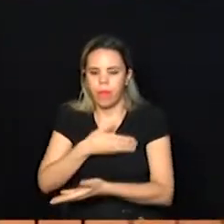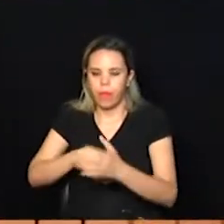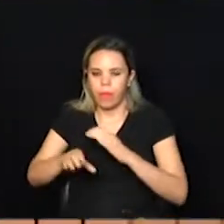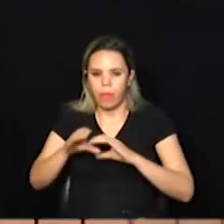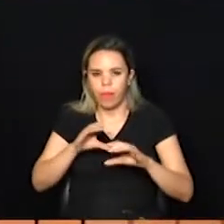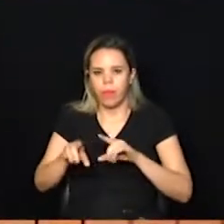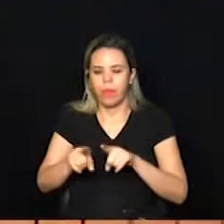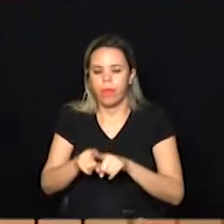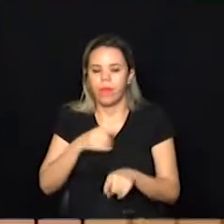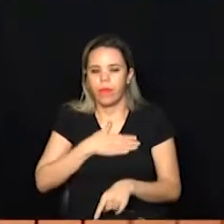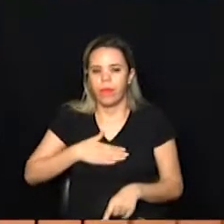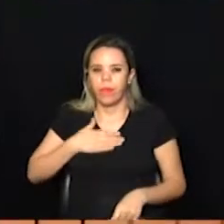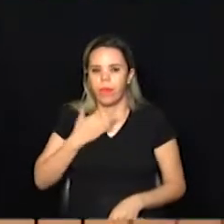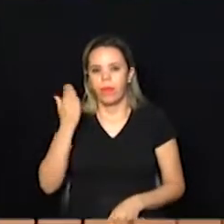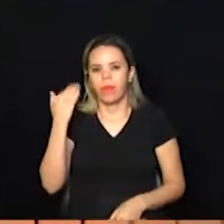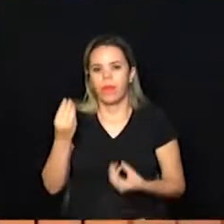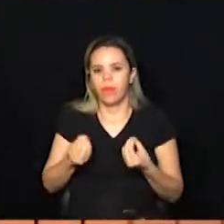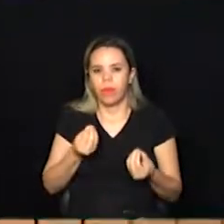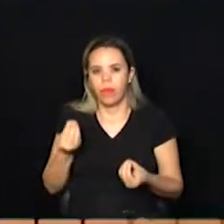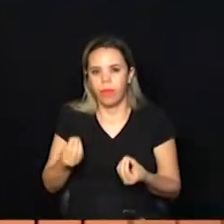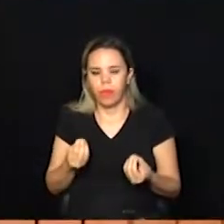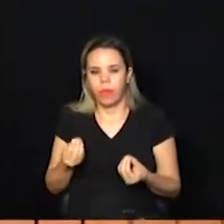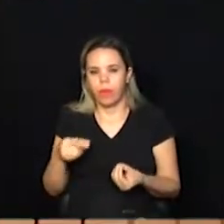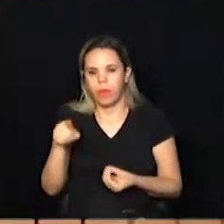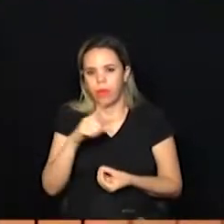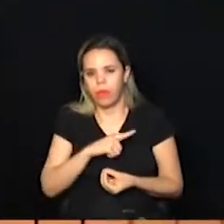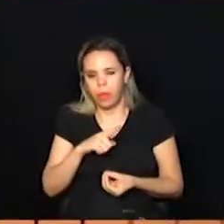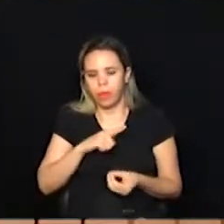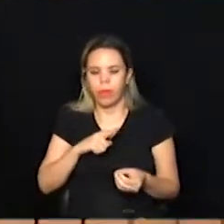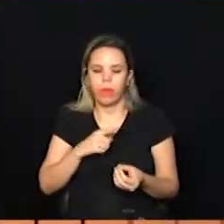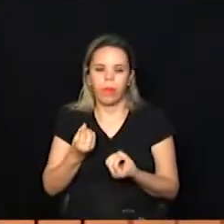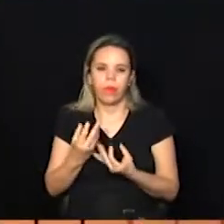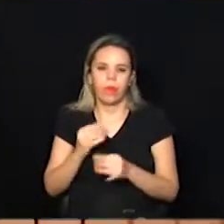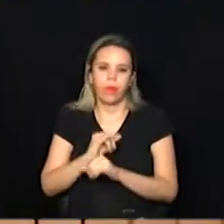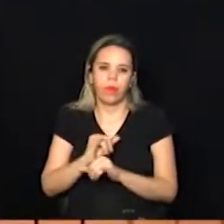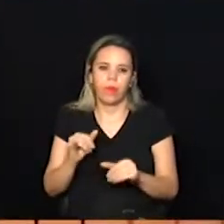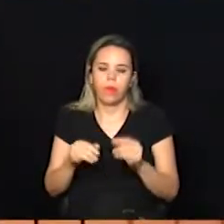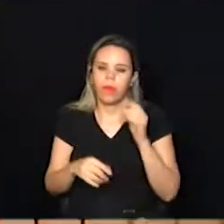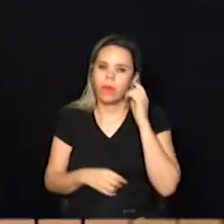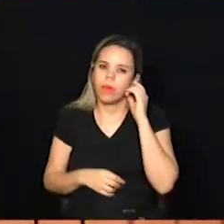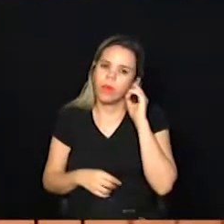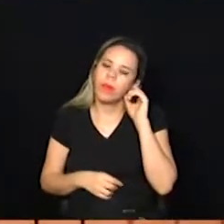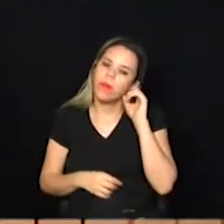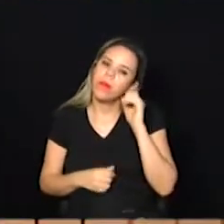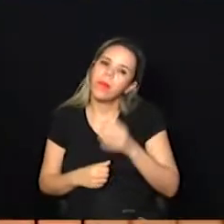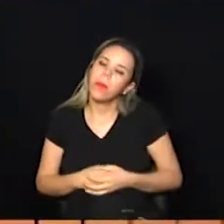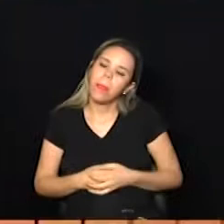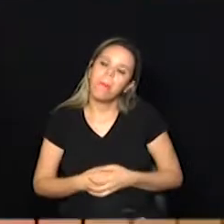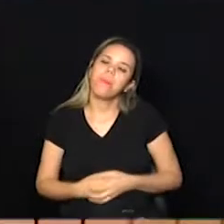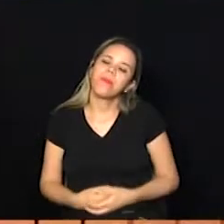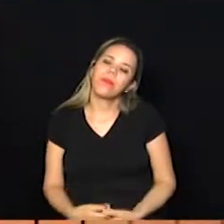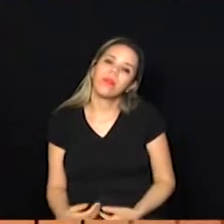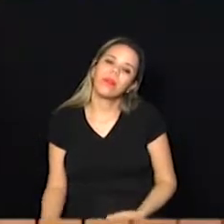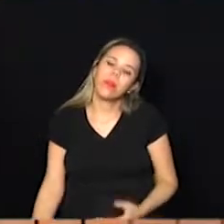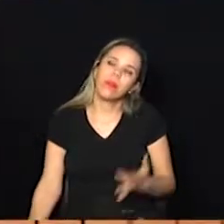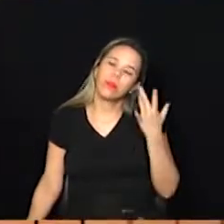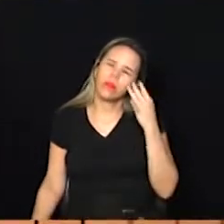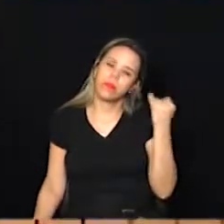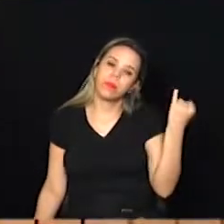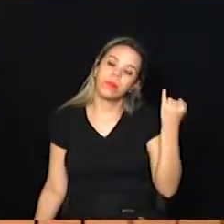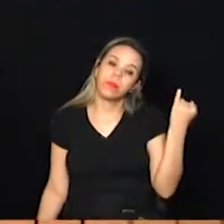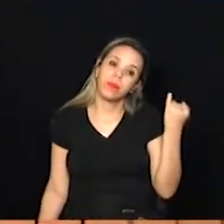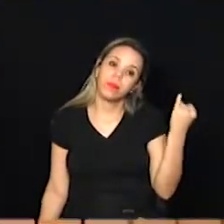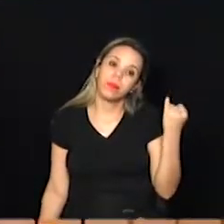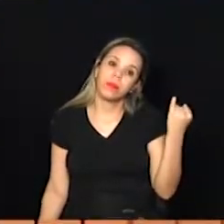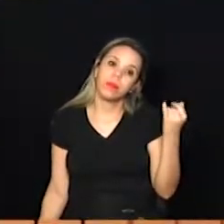Então, eu gostaria de saber como está, enfim, se vocês têm informação sobre isso e acho que seria importante,